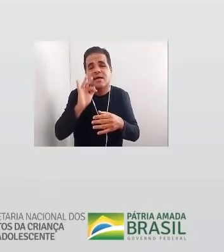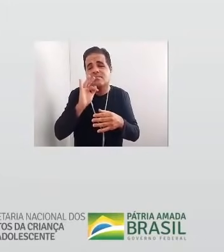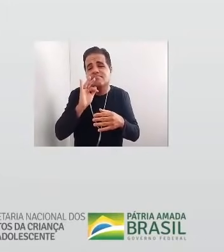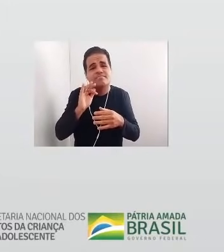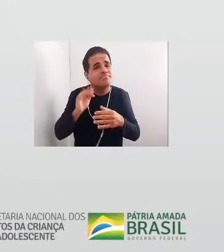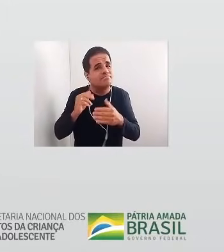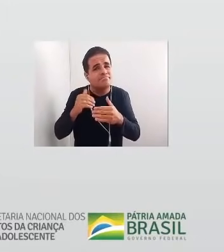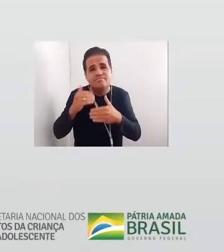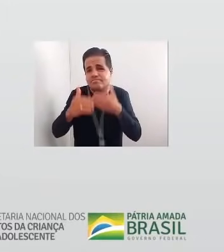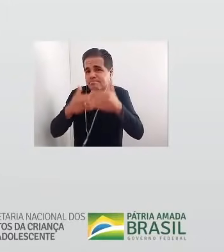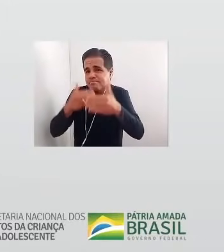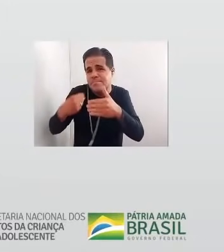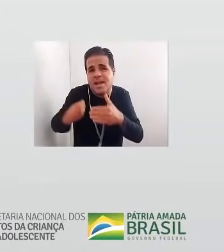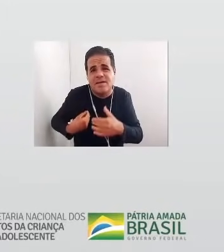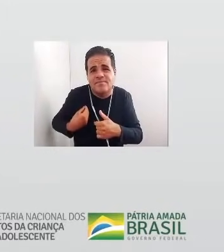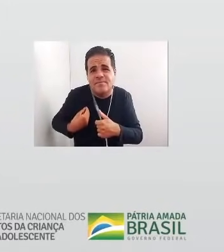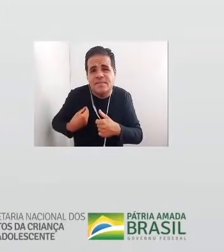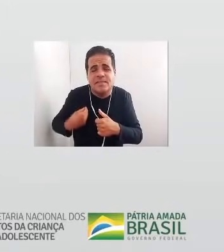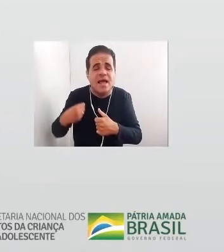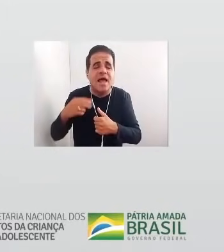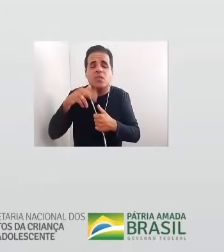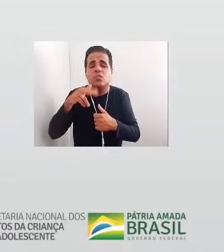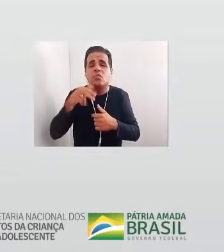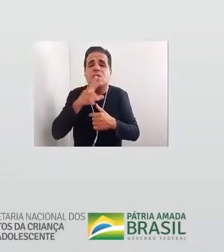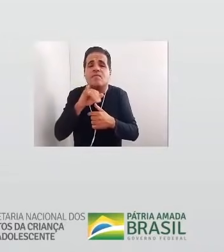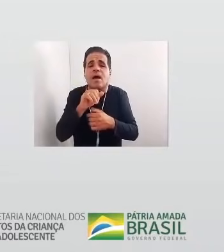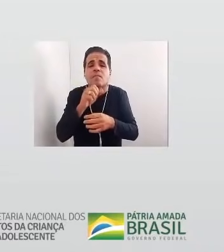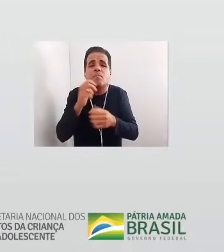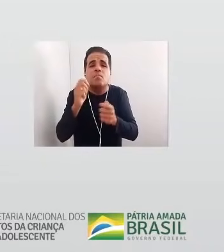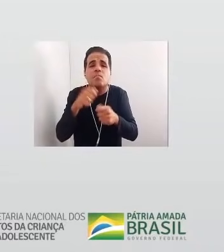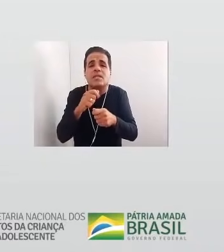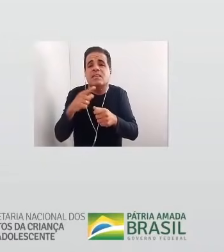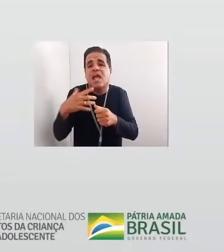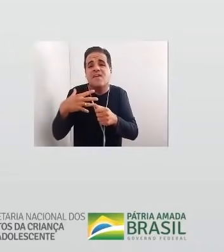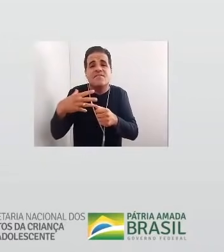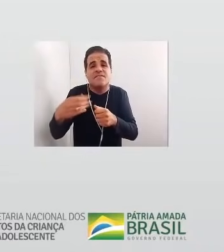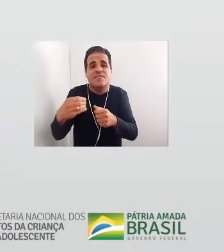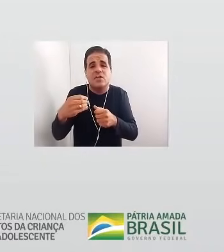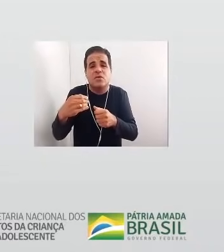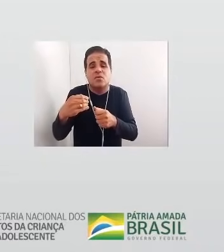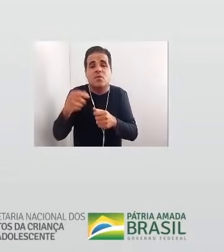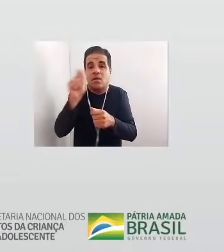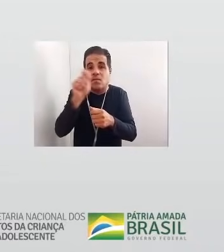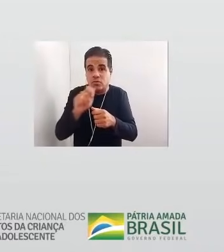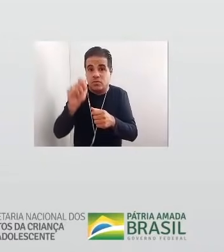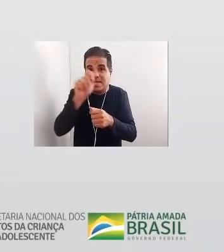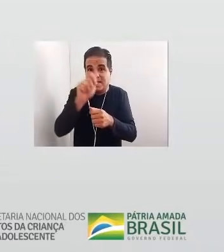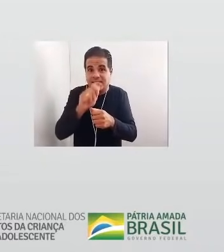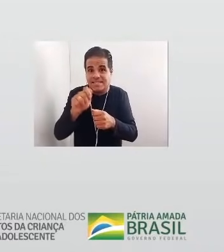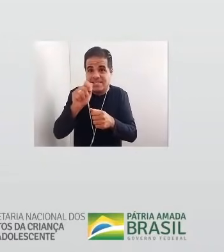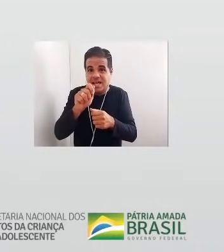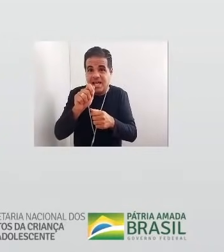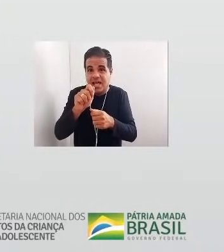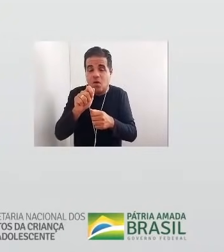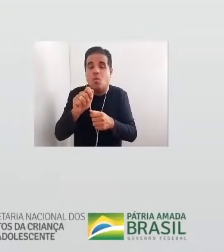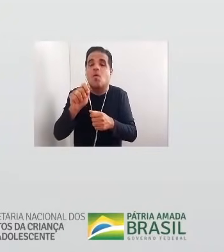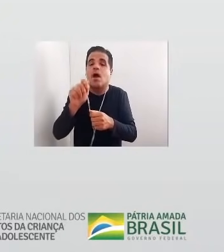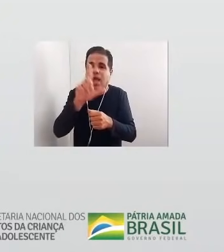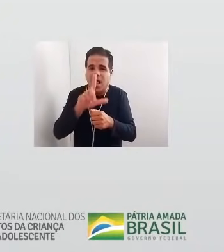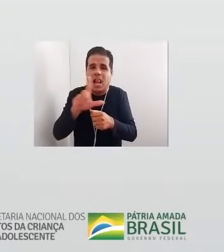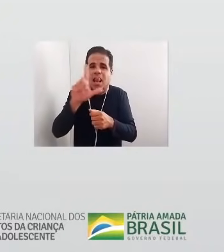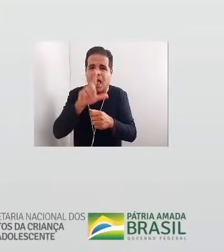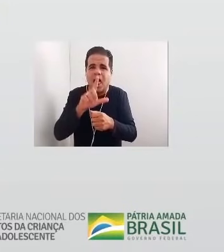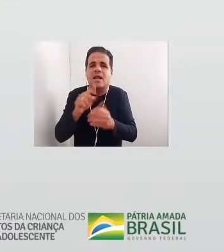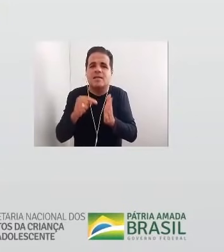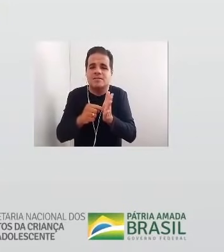filho, dependendo da carga hormonal e do tratamento a que seja submetido. Então, a Associação de Pediatria dos Estados Unidos é muito clara neste ponto.